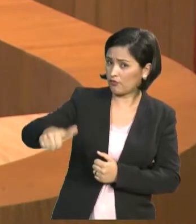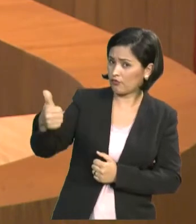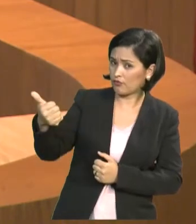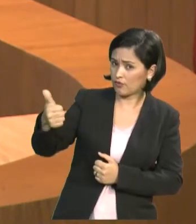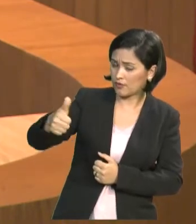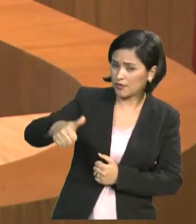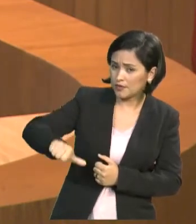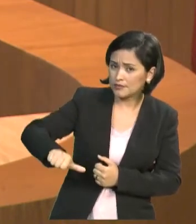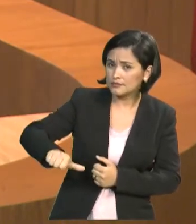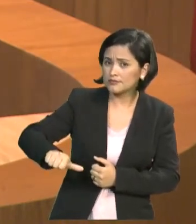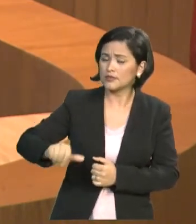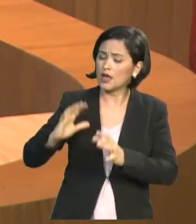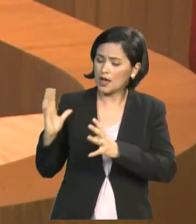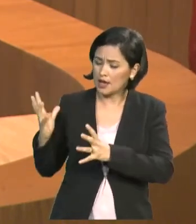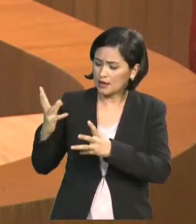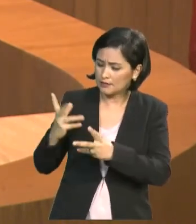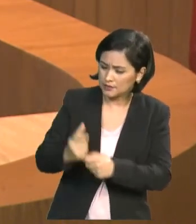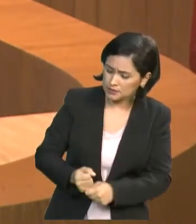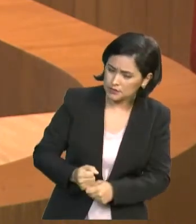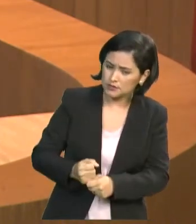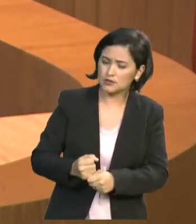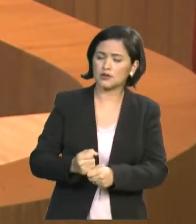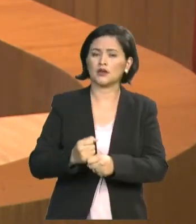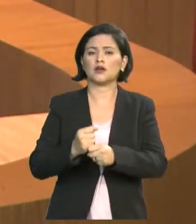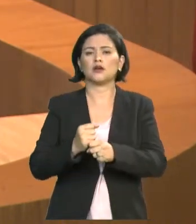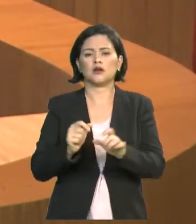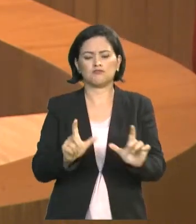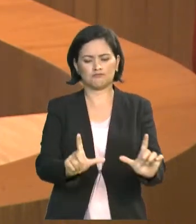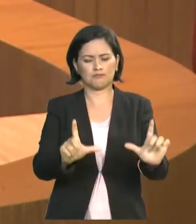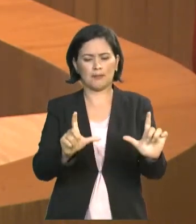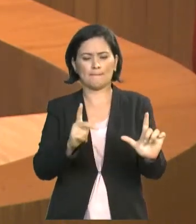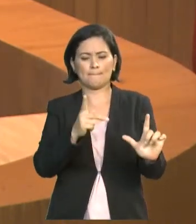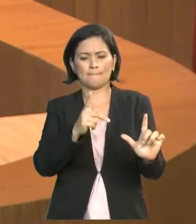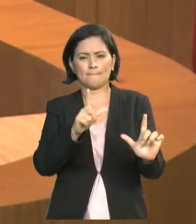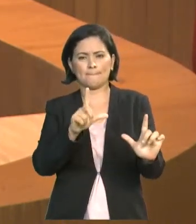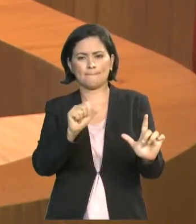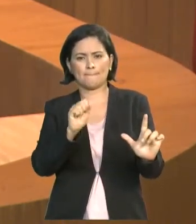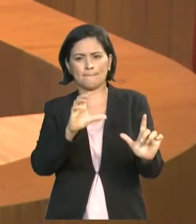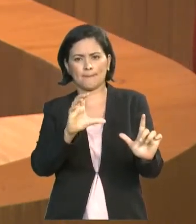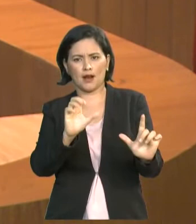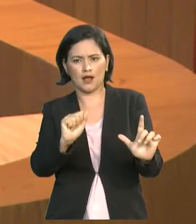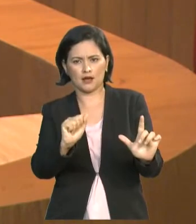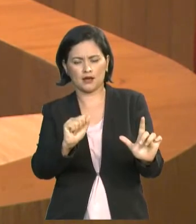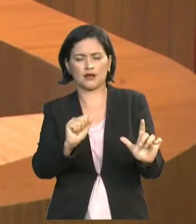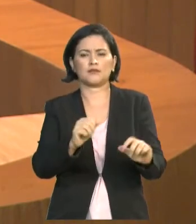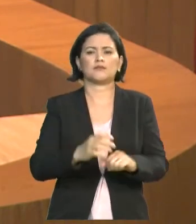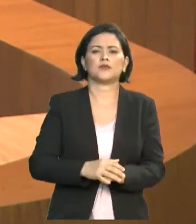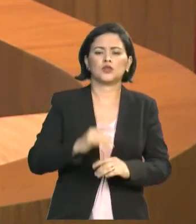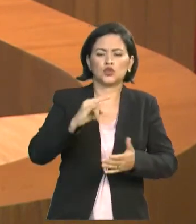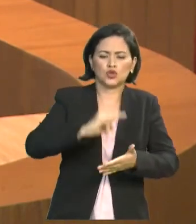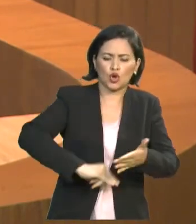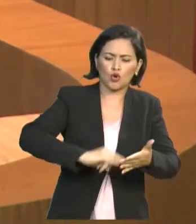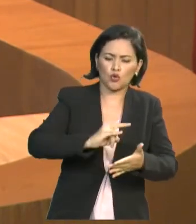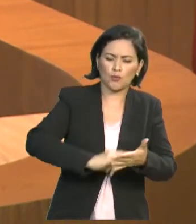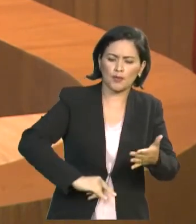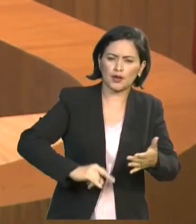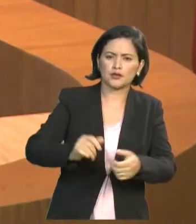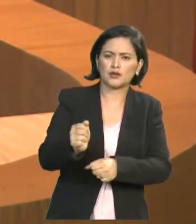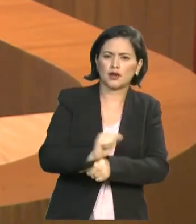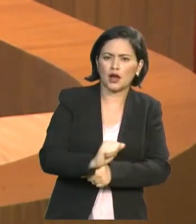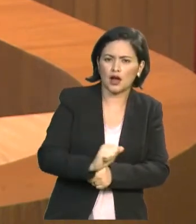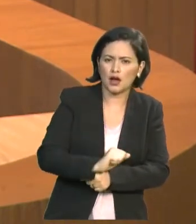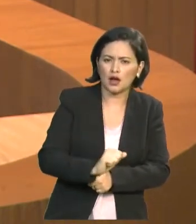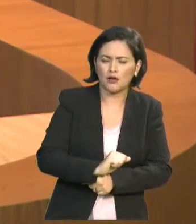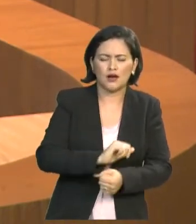emplacamentos, transferência, certificado de registro de licenciamento de veículos, dentre outros.